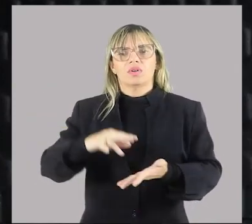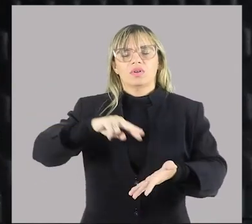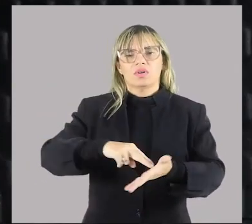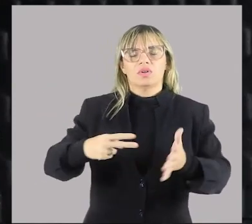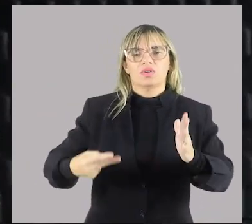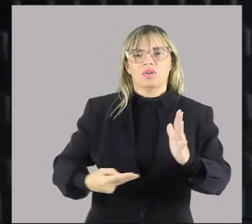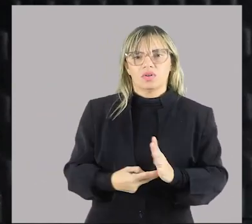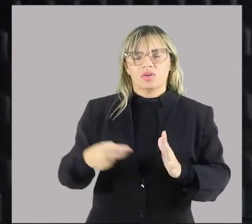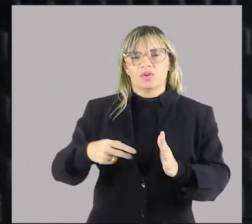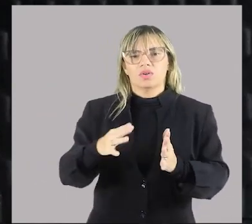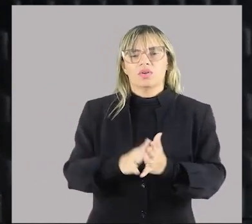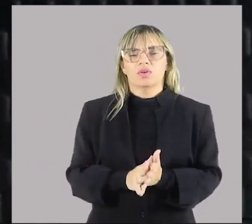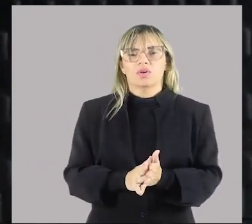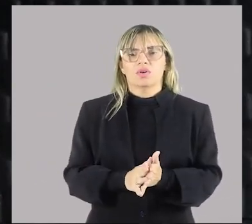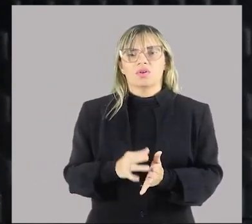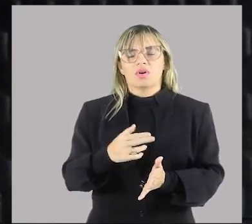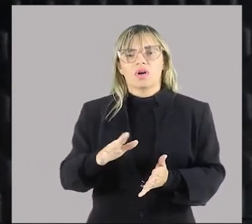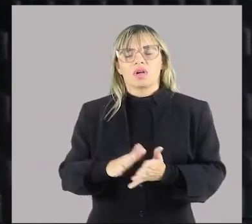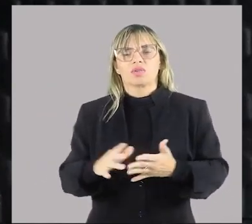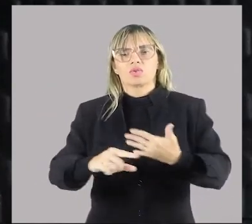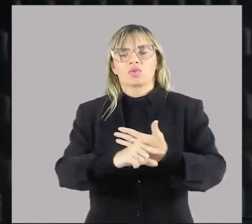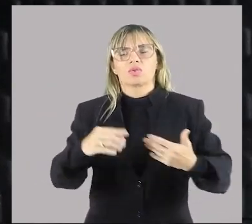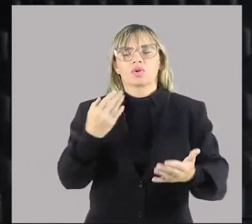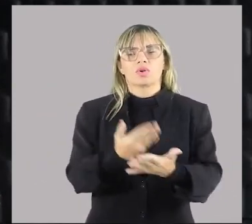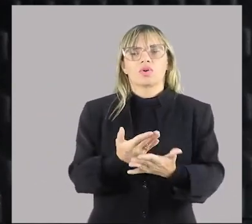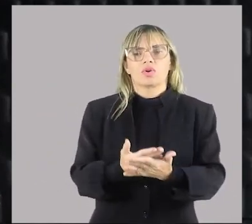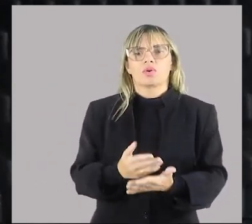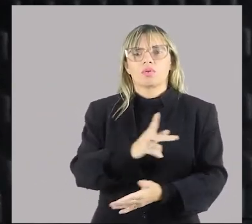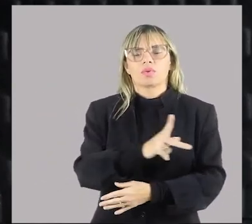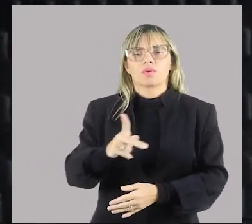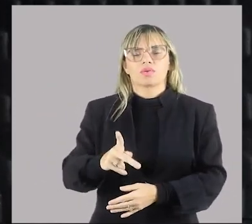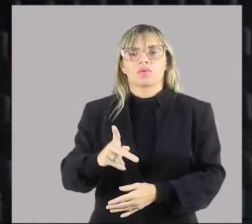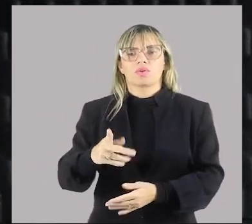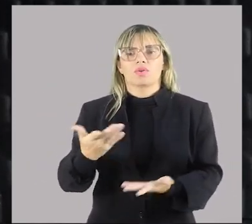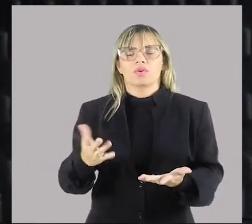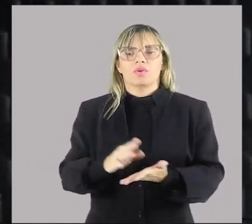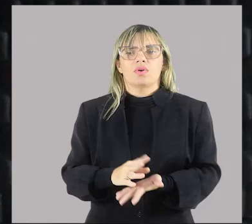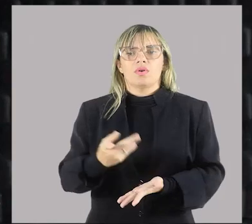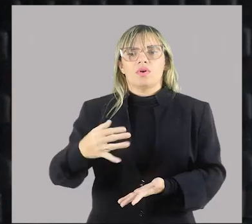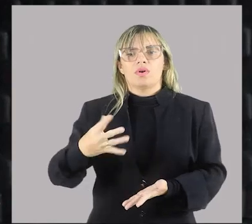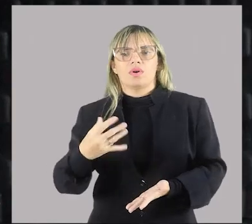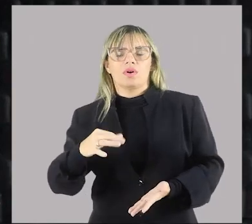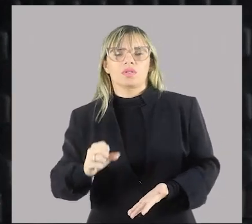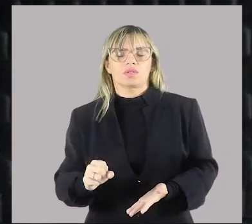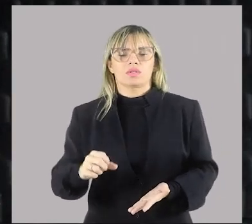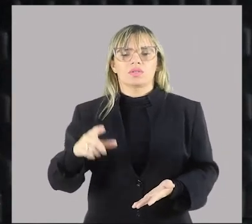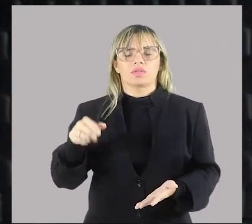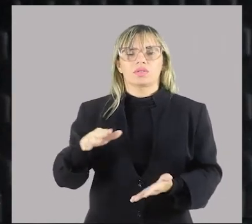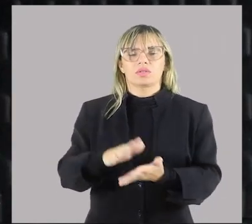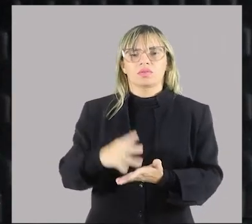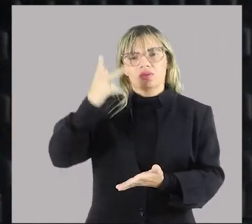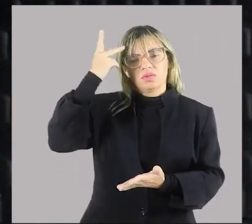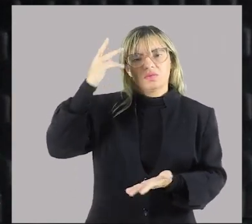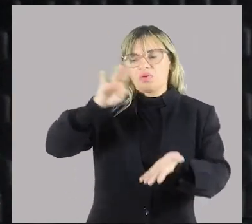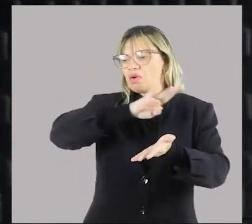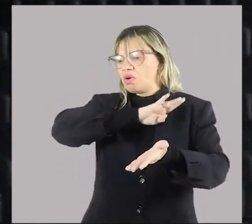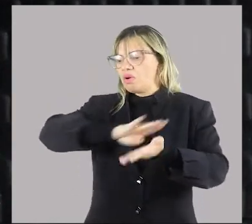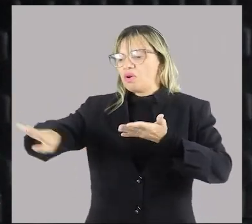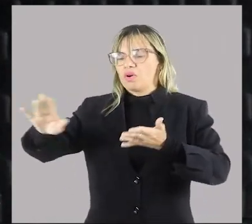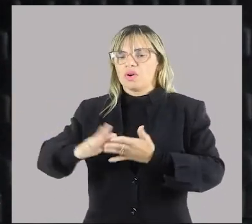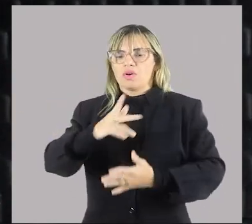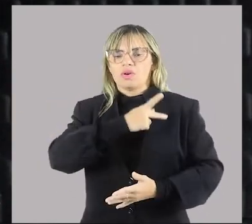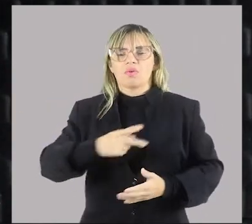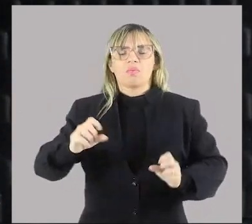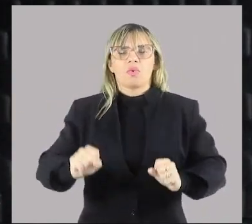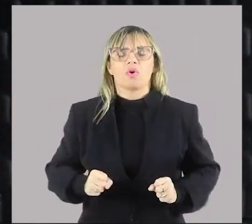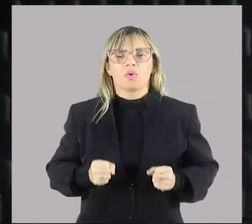professor Boris Fausto, do movimento de 30. A retirada dos paulistas do poder. Porque, como o próprio Boris Fausto coloca,